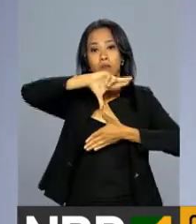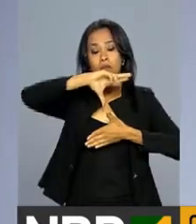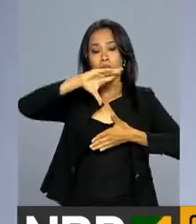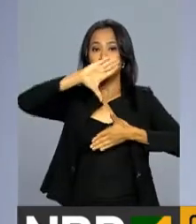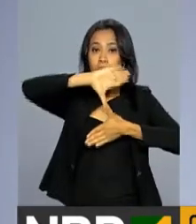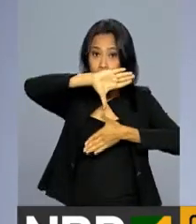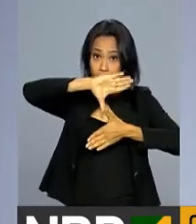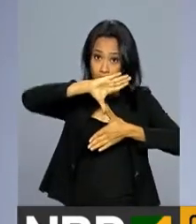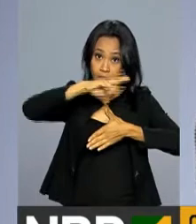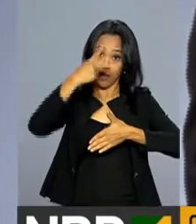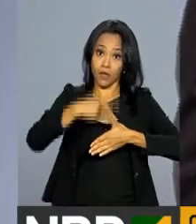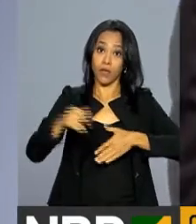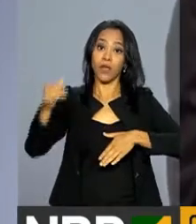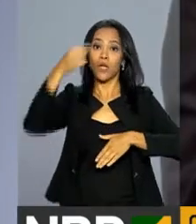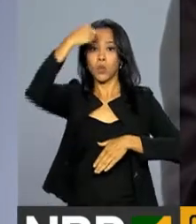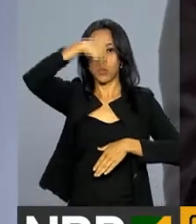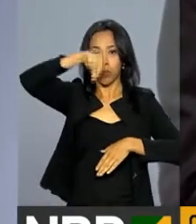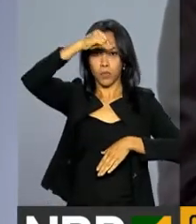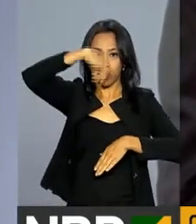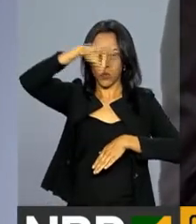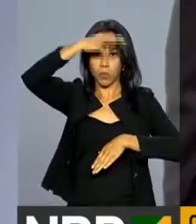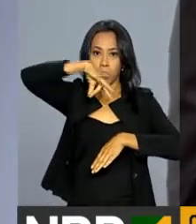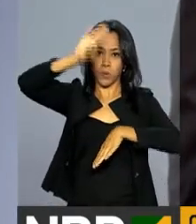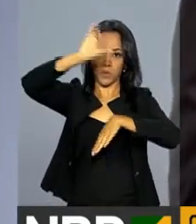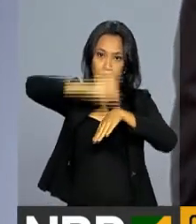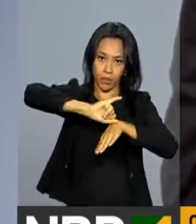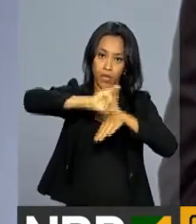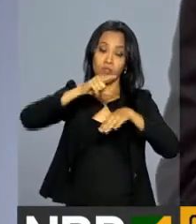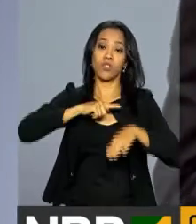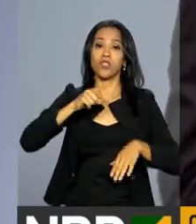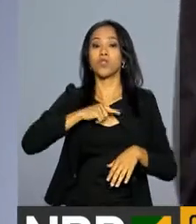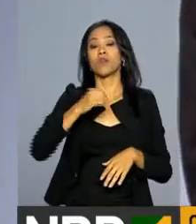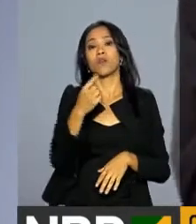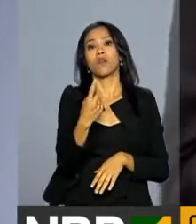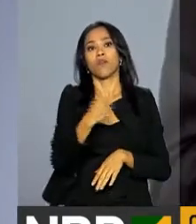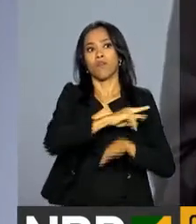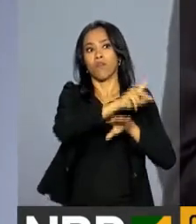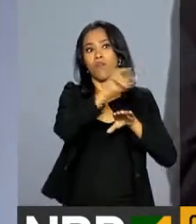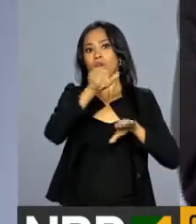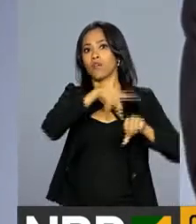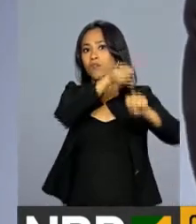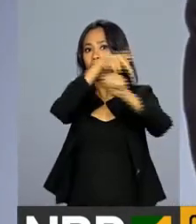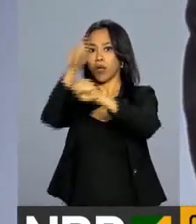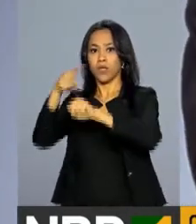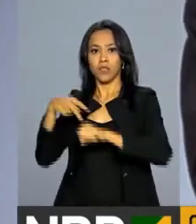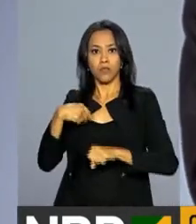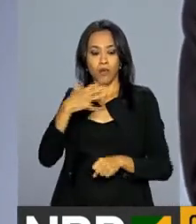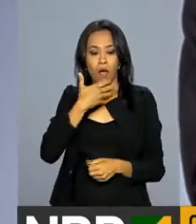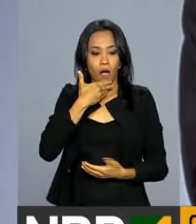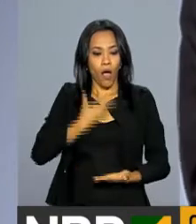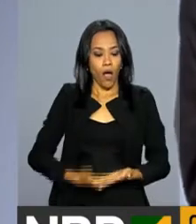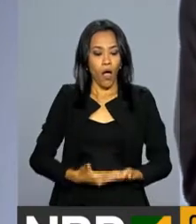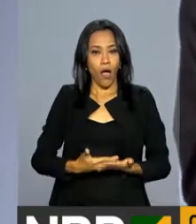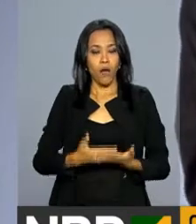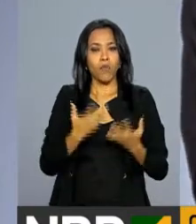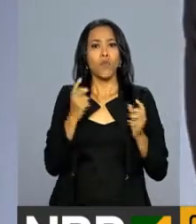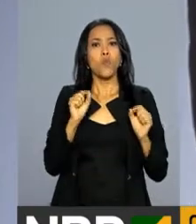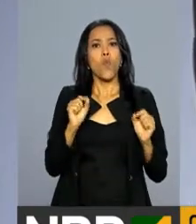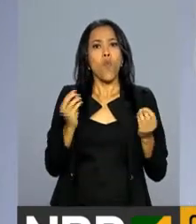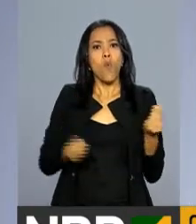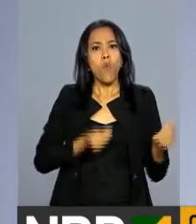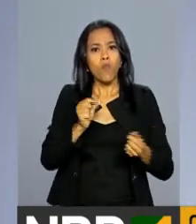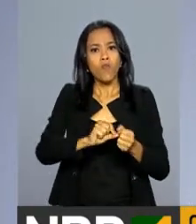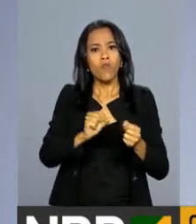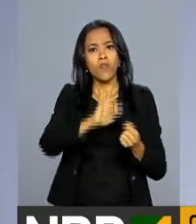cerca de 15 16 estados estrangeiros todos eles admiradíssimo com o que se fez no brasil nestes